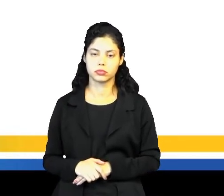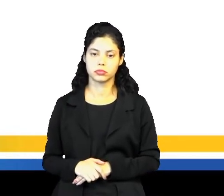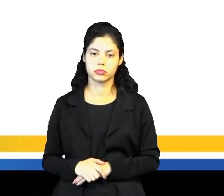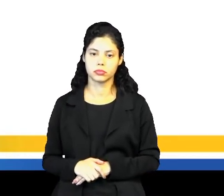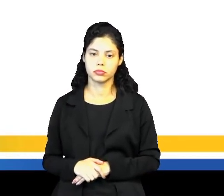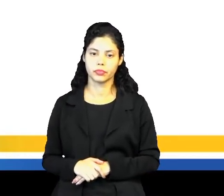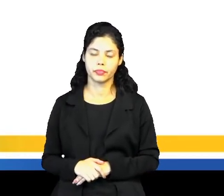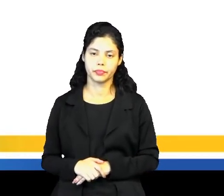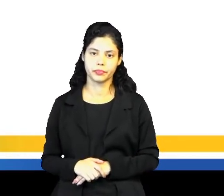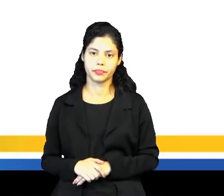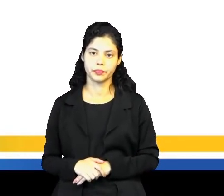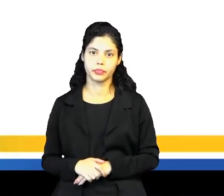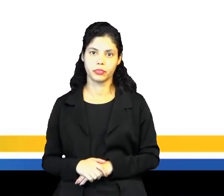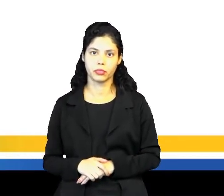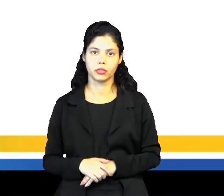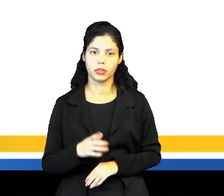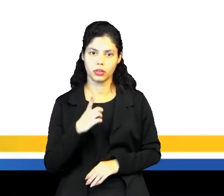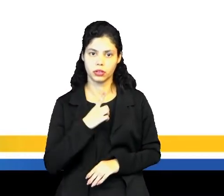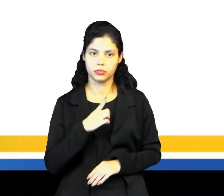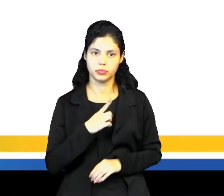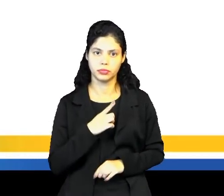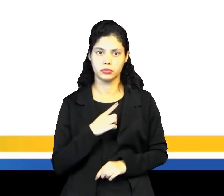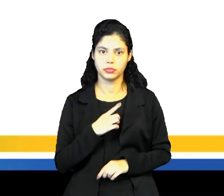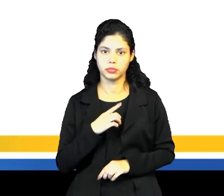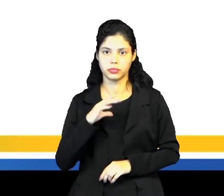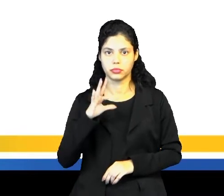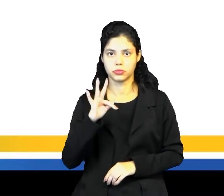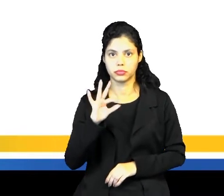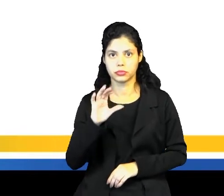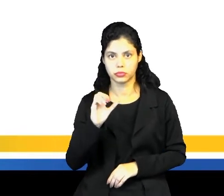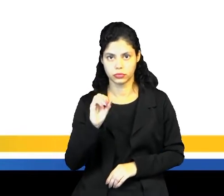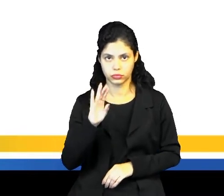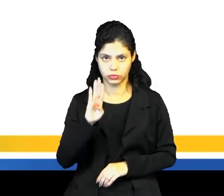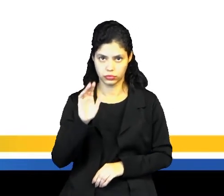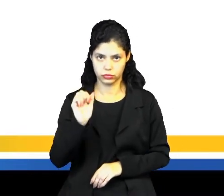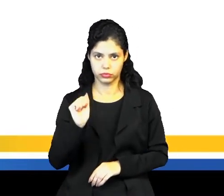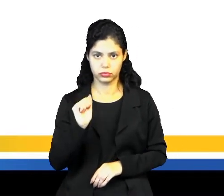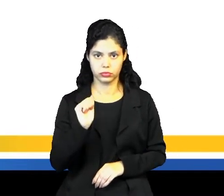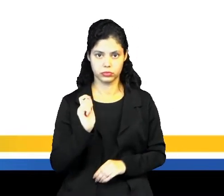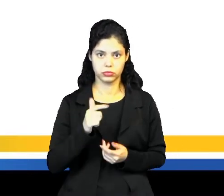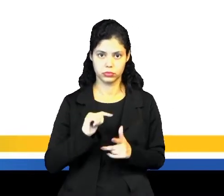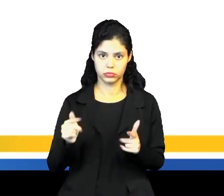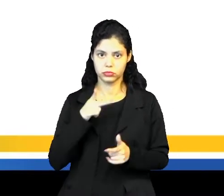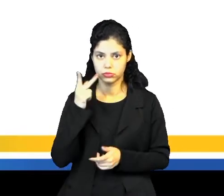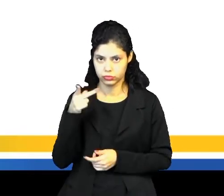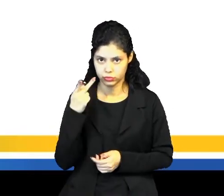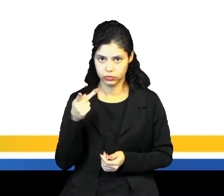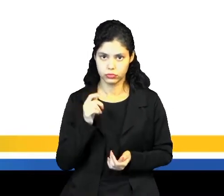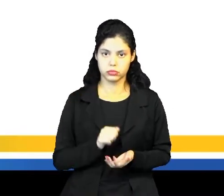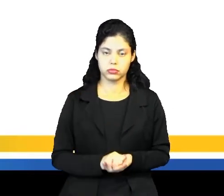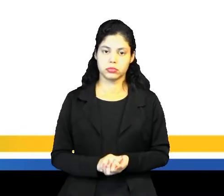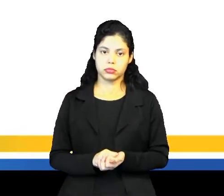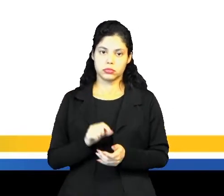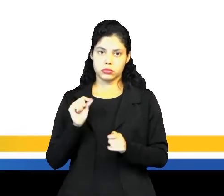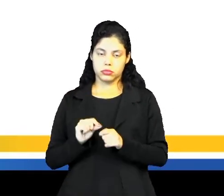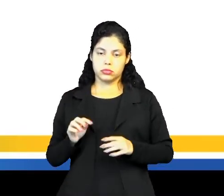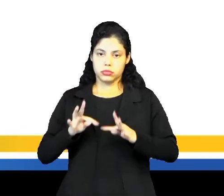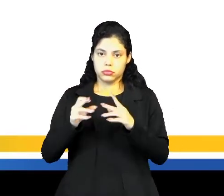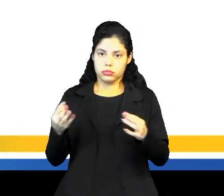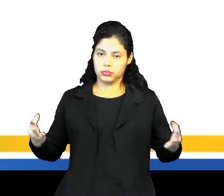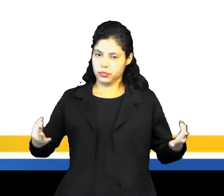gente se diz assim na linguagem, assim, que tem muita foba, né? A gente fala quando a pessoa quando ela na boca ela, né, faz